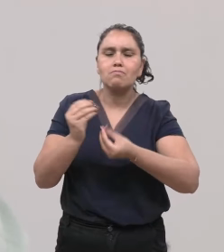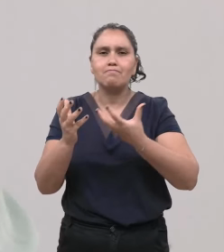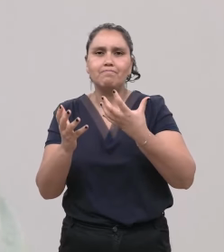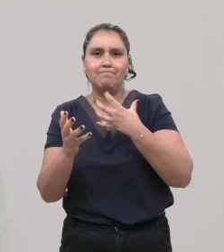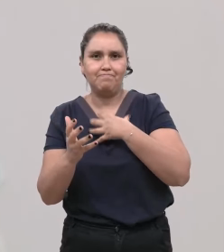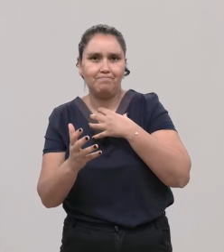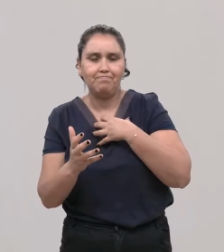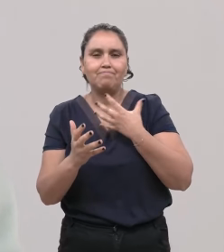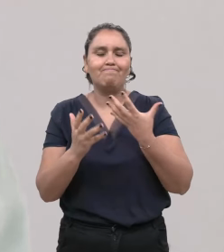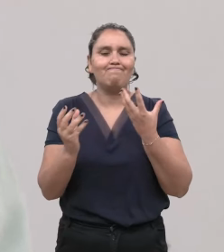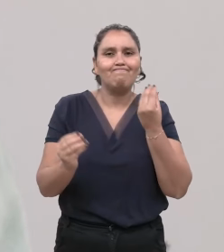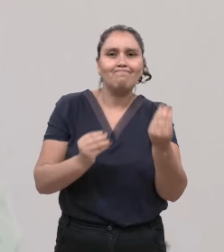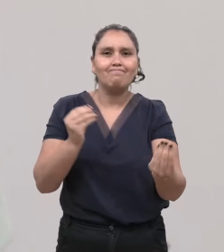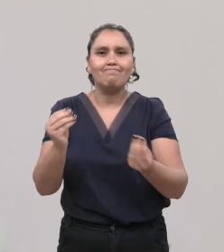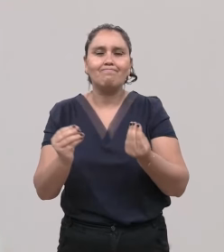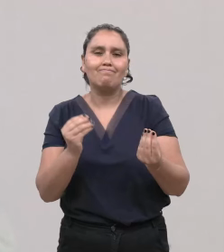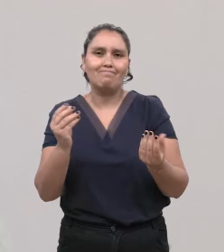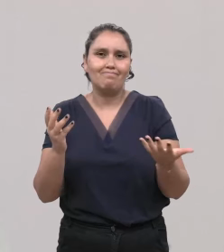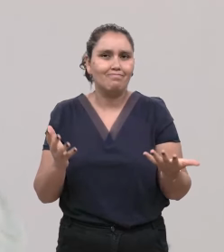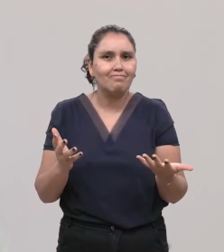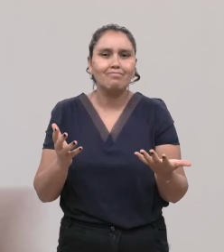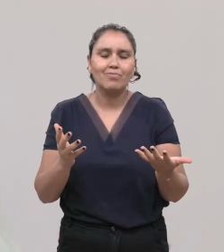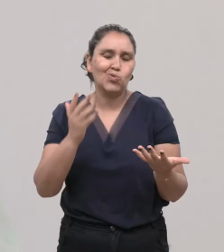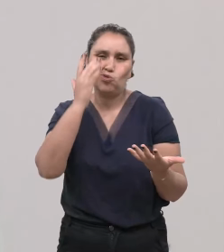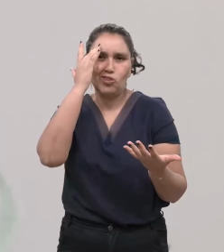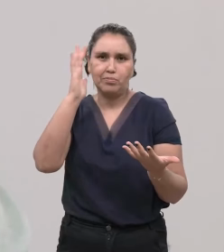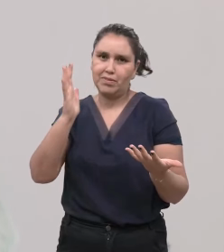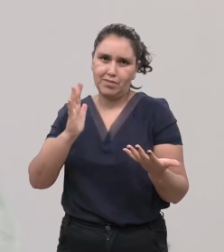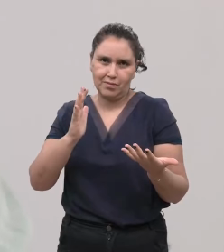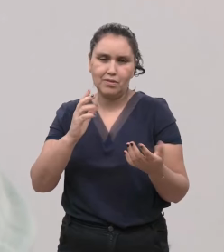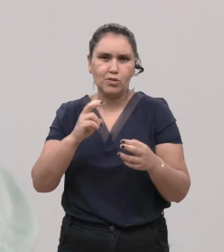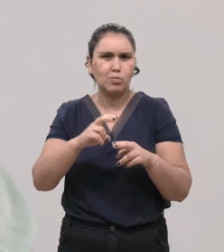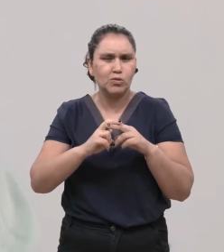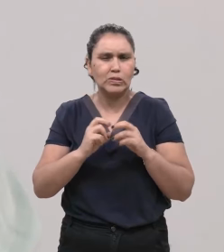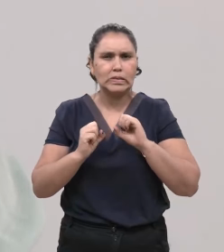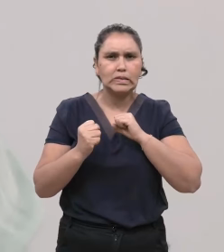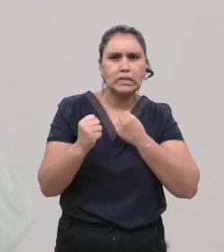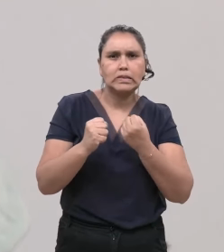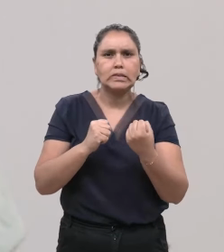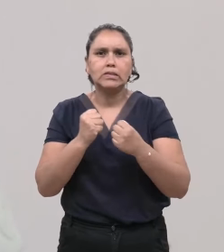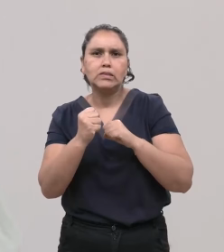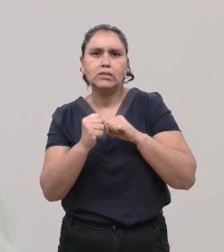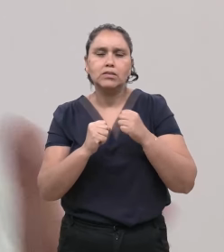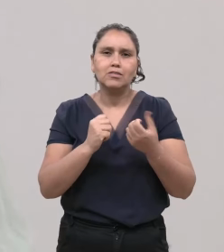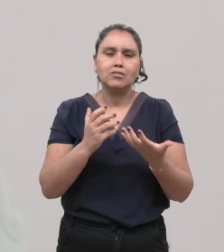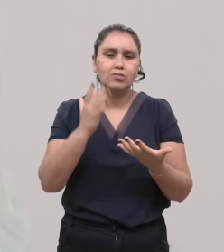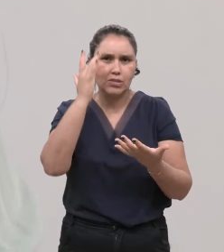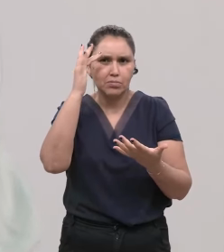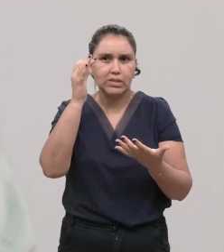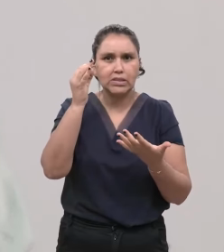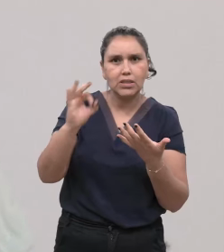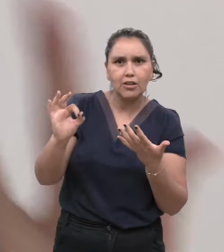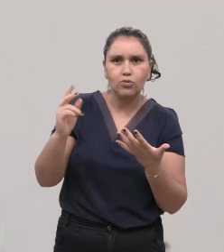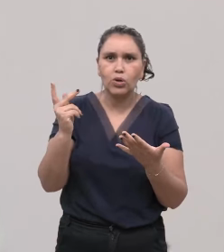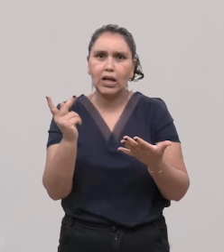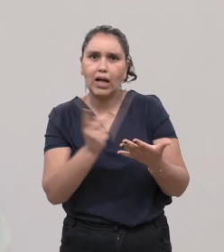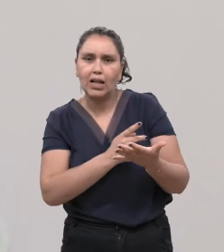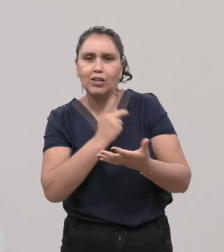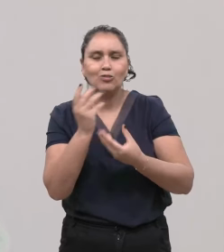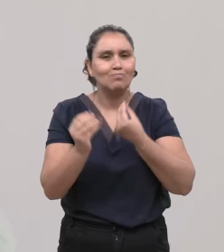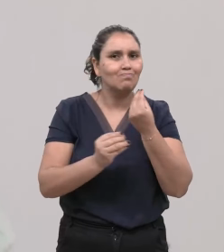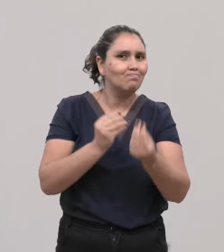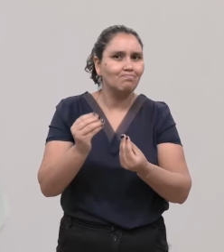ele como um autista ou não, se a gente tinha postura em relação a ele como um autista, né? Então, isso gerava muita dúvida e a gente não sabia se a gente